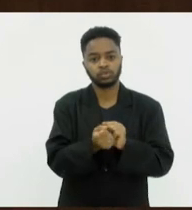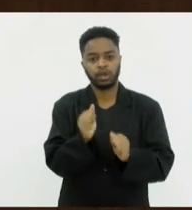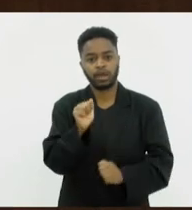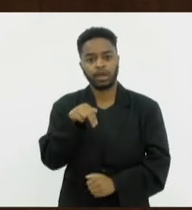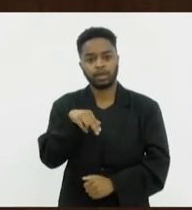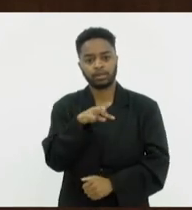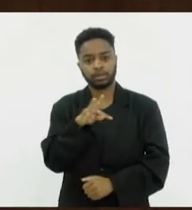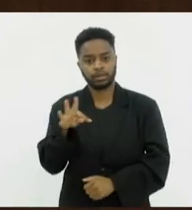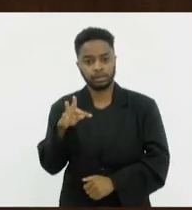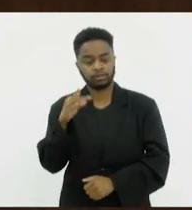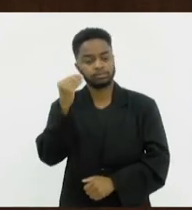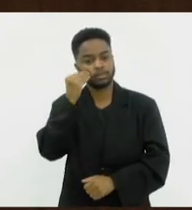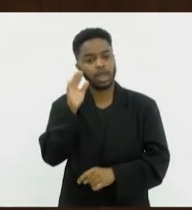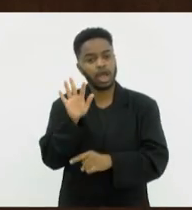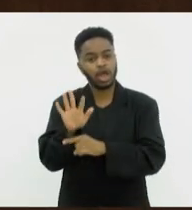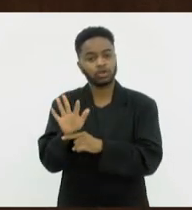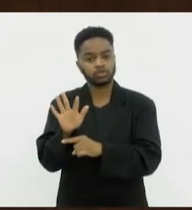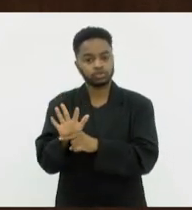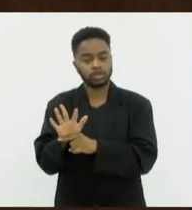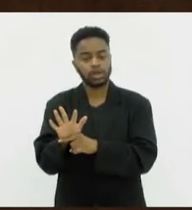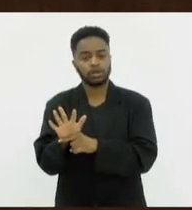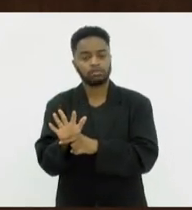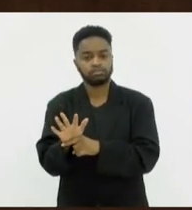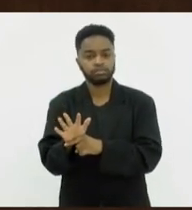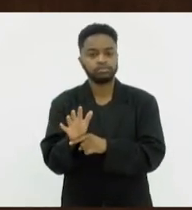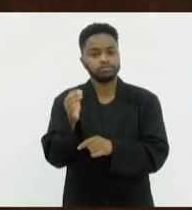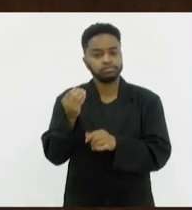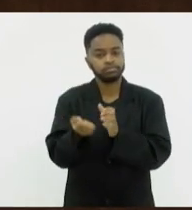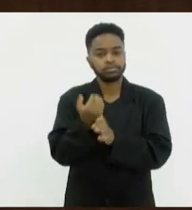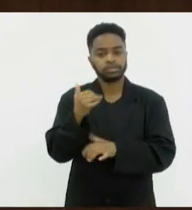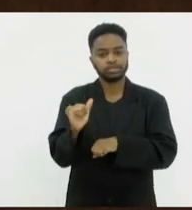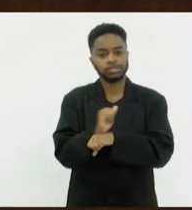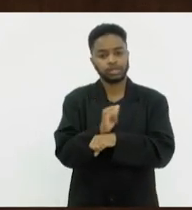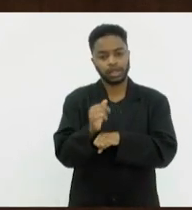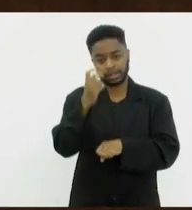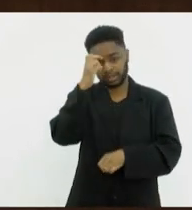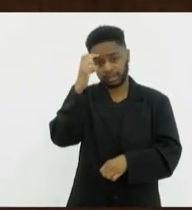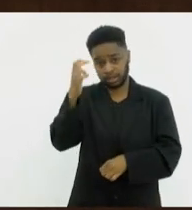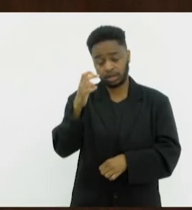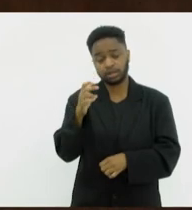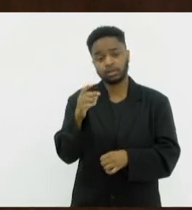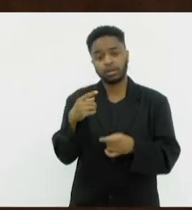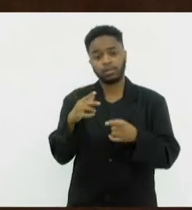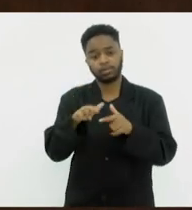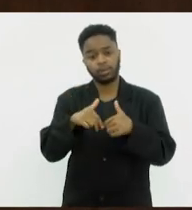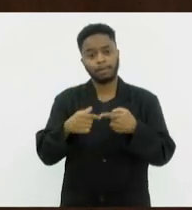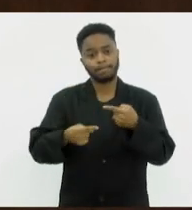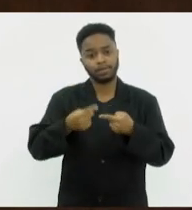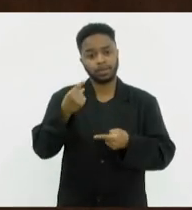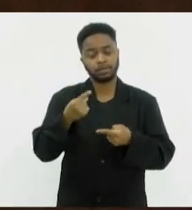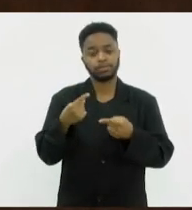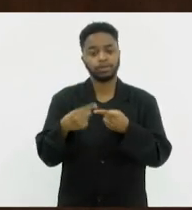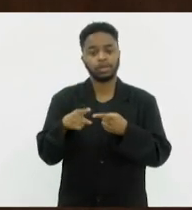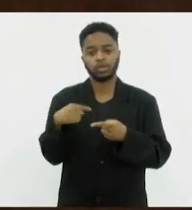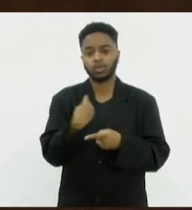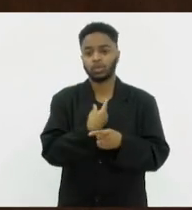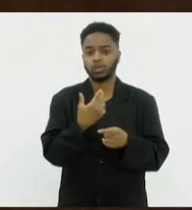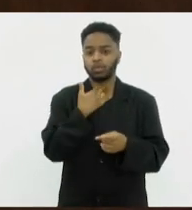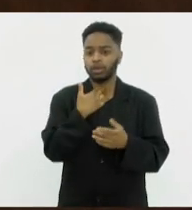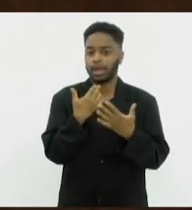gente consiga buscar soluções inteligentes para esses pedágios, de forma que a gente não aceite mais